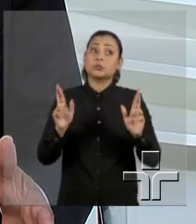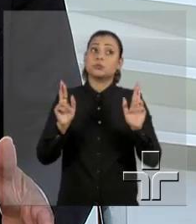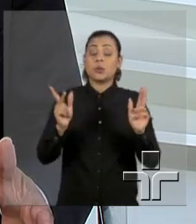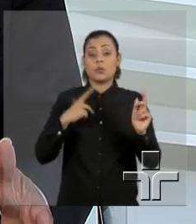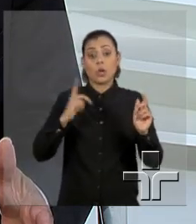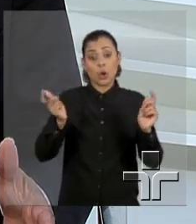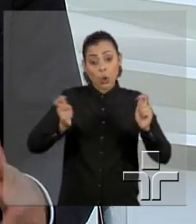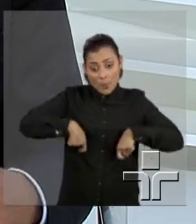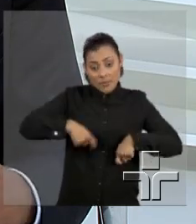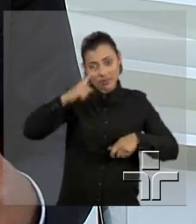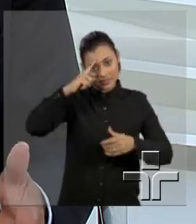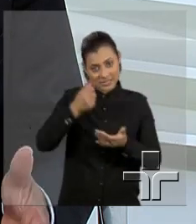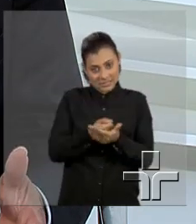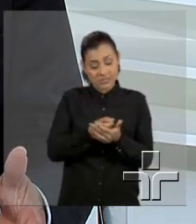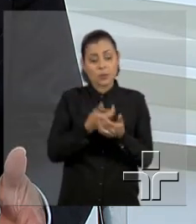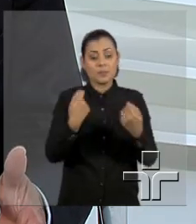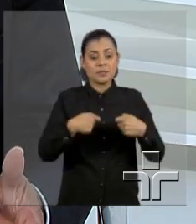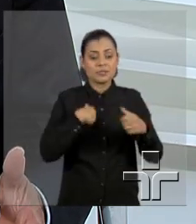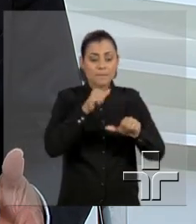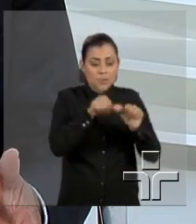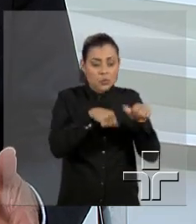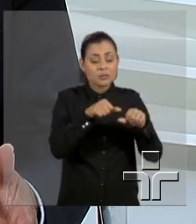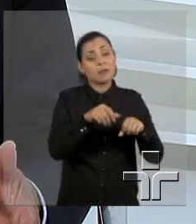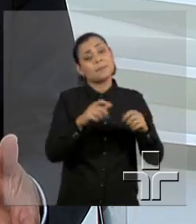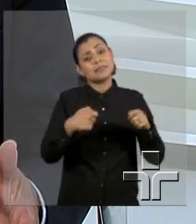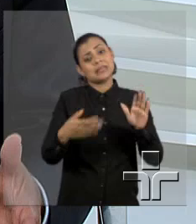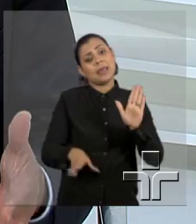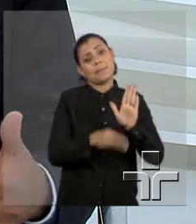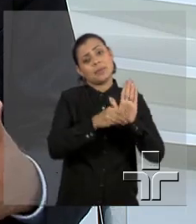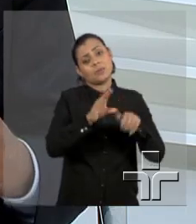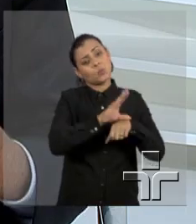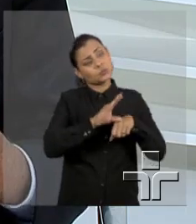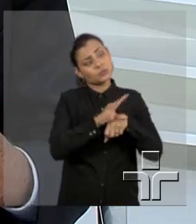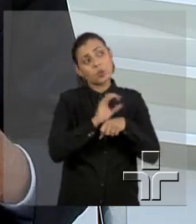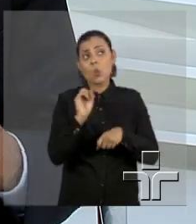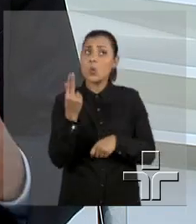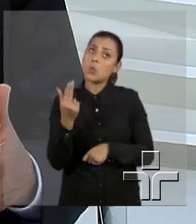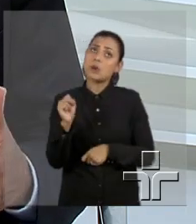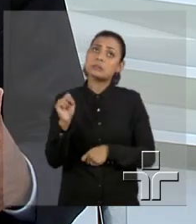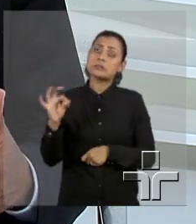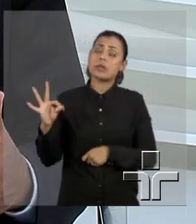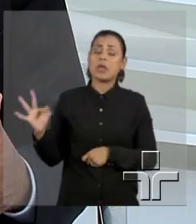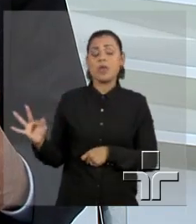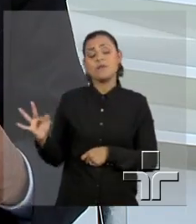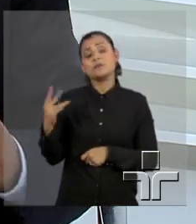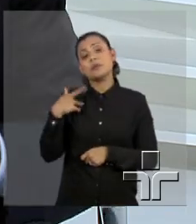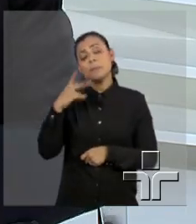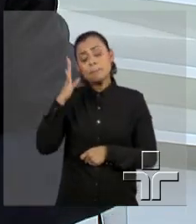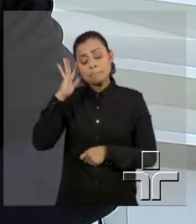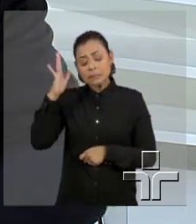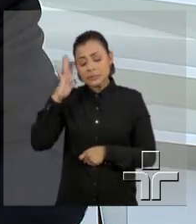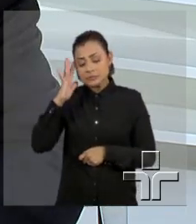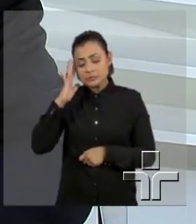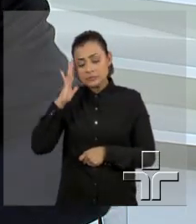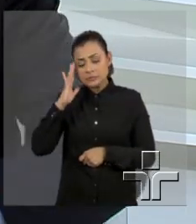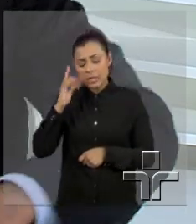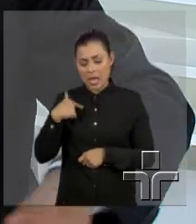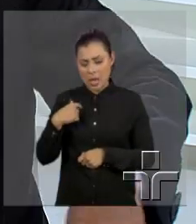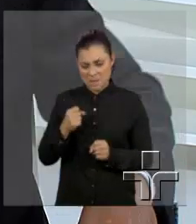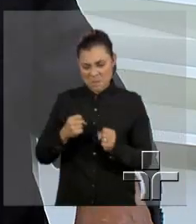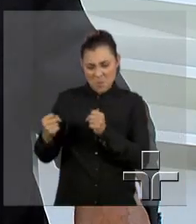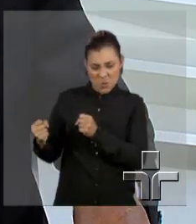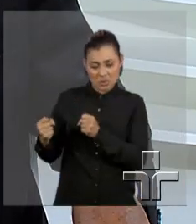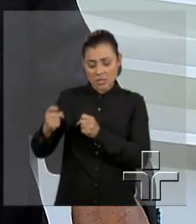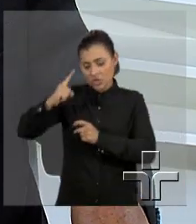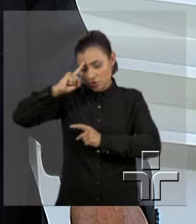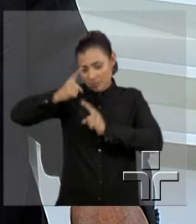competências decisórias, ainda que por emenda à Constituição, ou o Supremo reconheça assim que não seria absurdo o poder de delegar, não